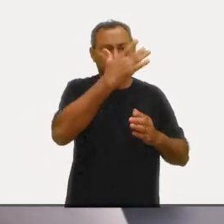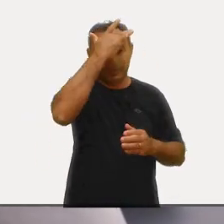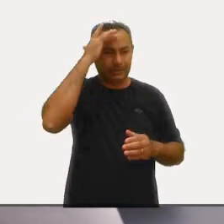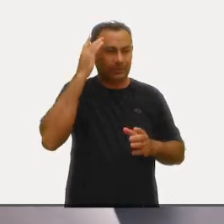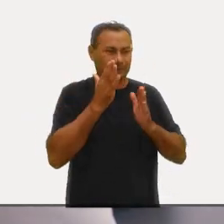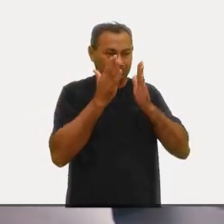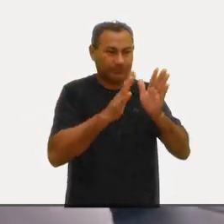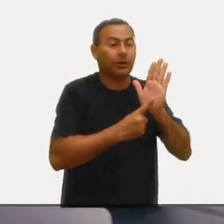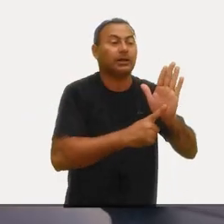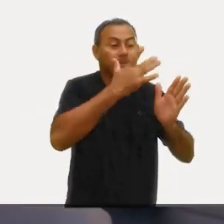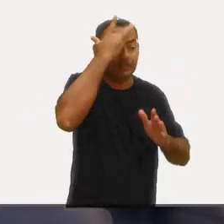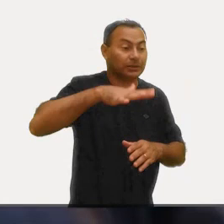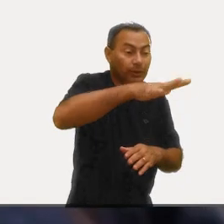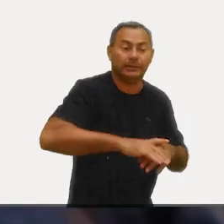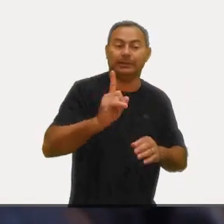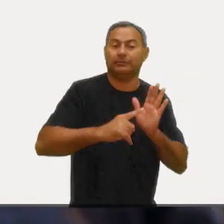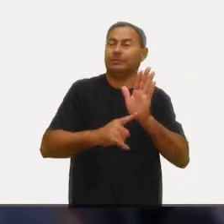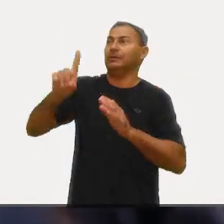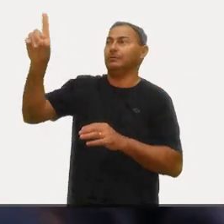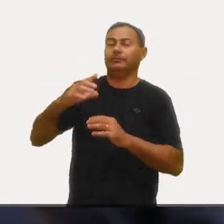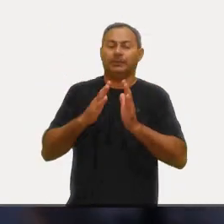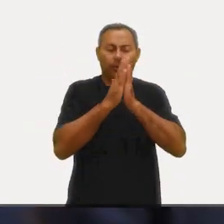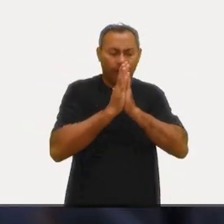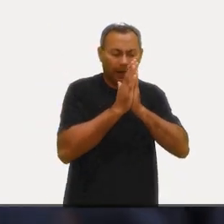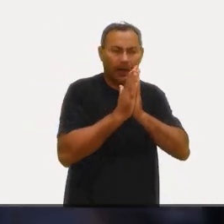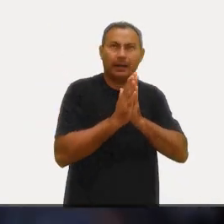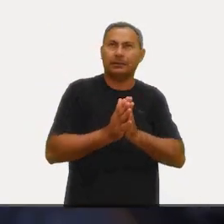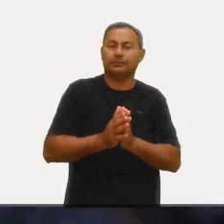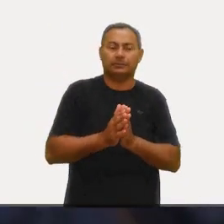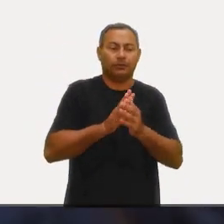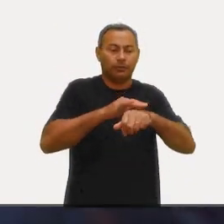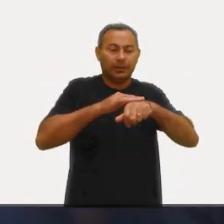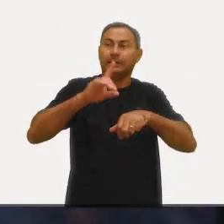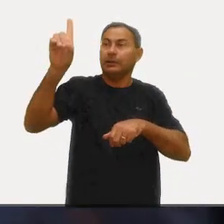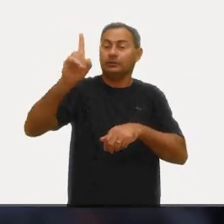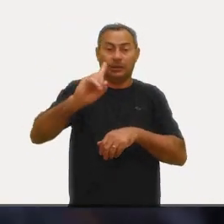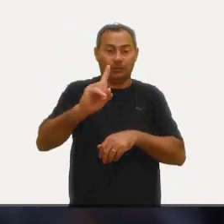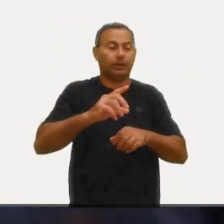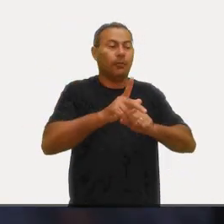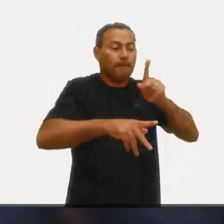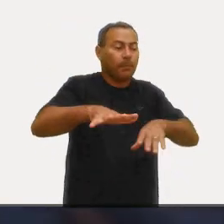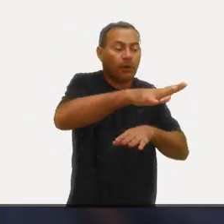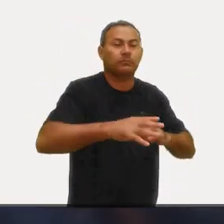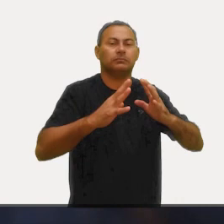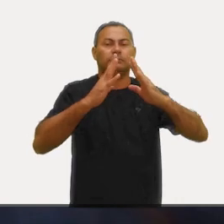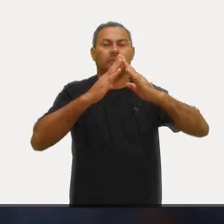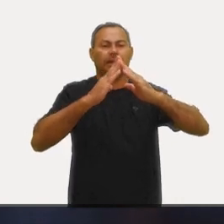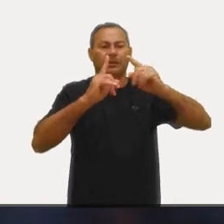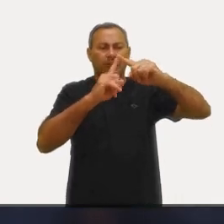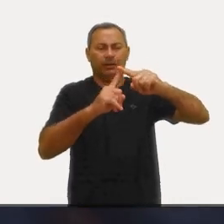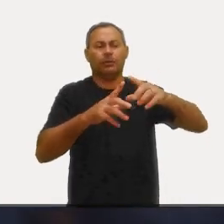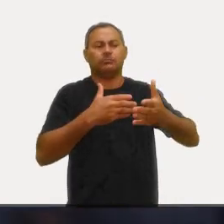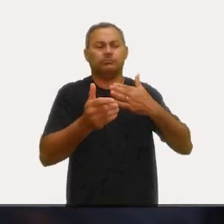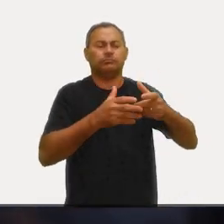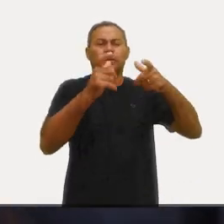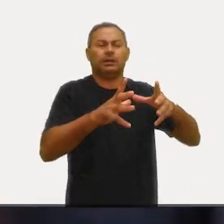aos homens e não a Deus. Quando eles oravam, na verdade, não falavam com Deus, mas com o povo que estava nas esquinas ou nas sinagogas ou onde quer que